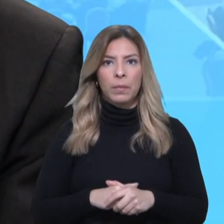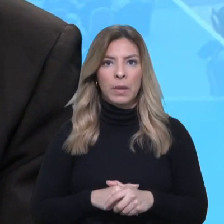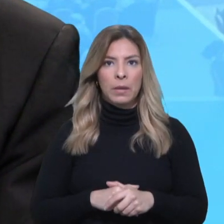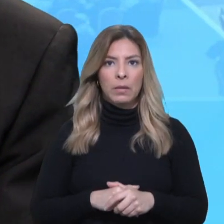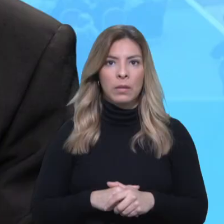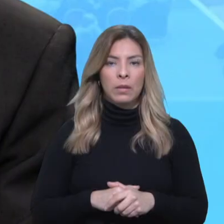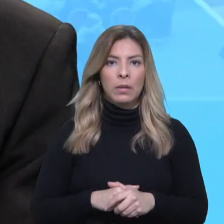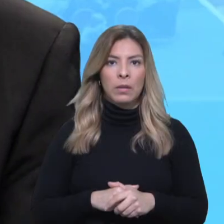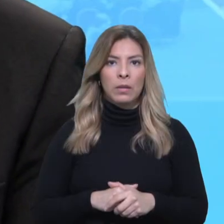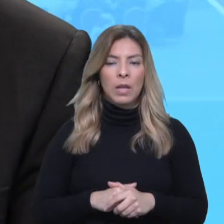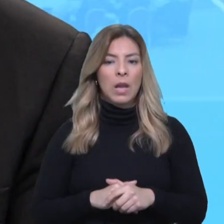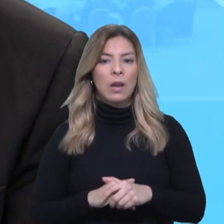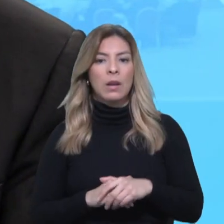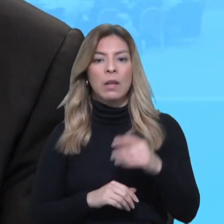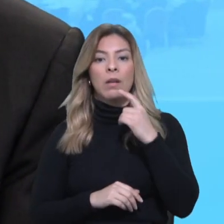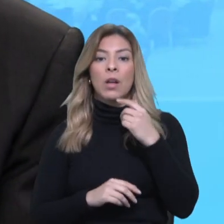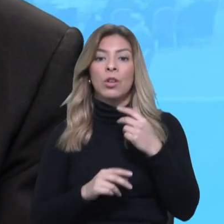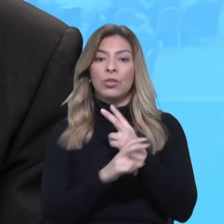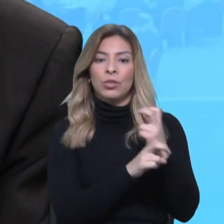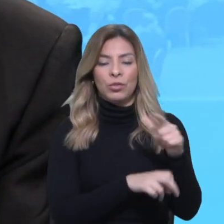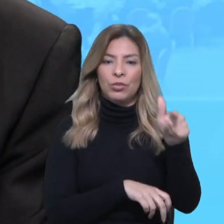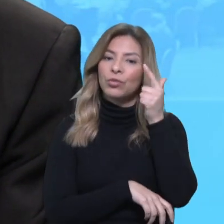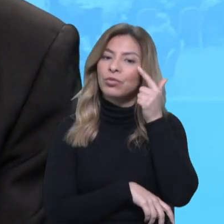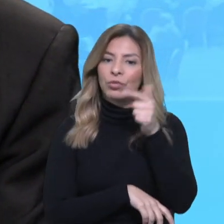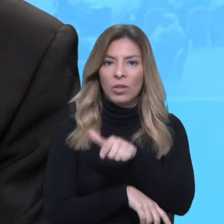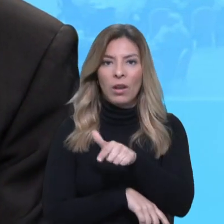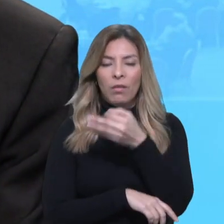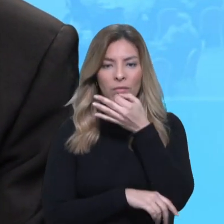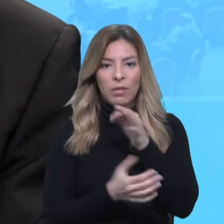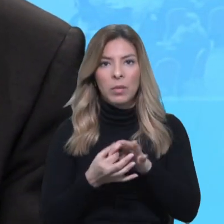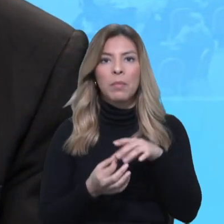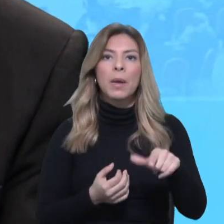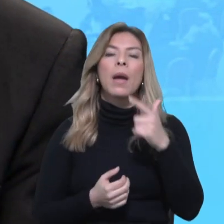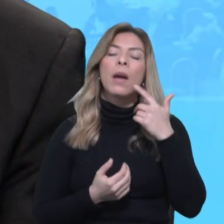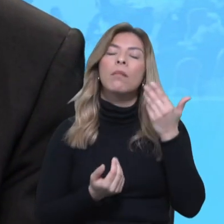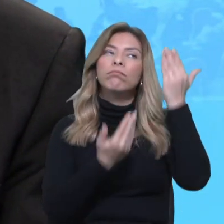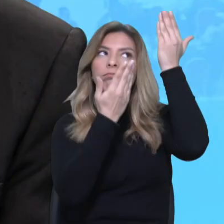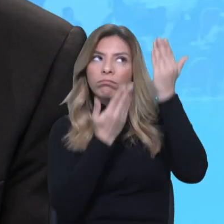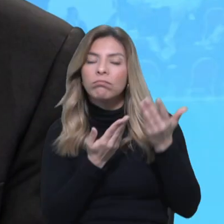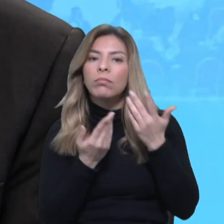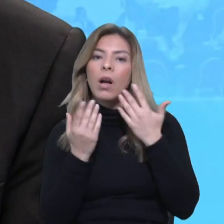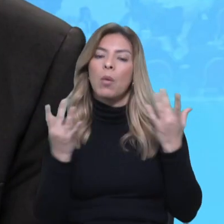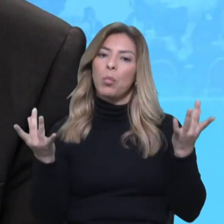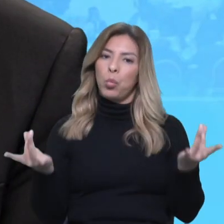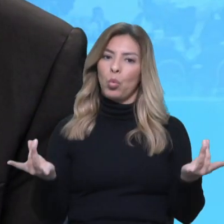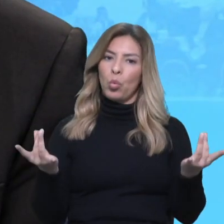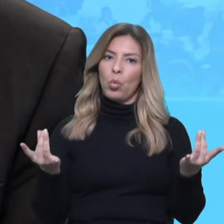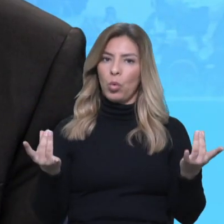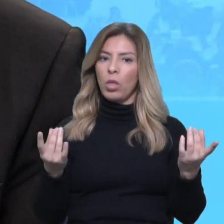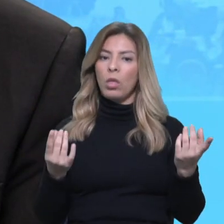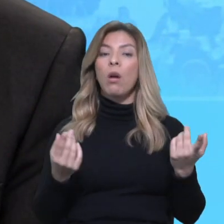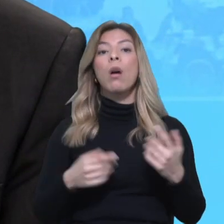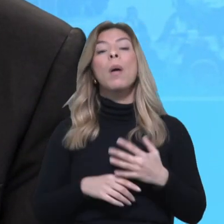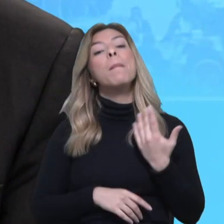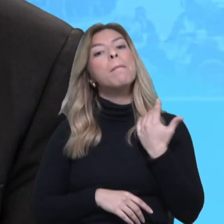Nanmu Amida Butsu, que significa algo que tem a ver com a salvação do próprio Buda. E então isto significa